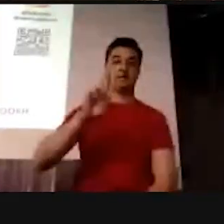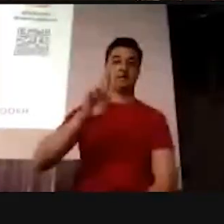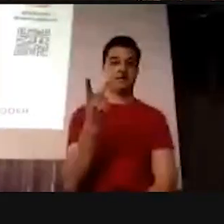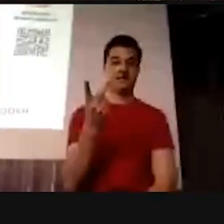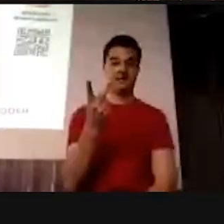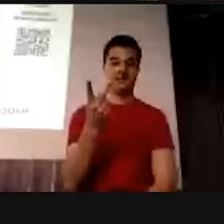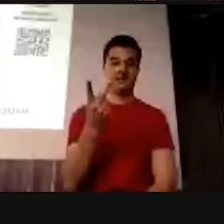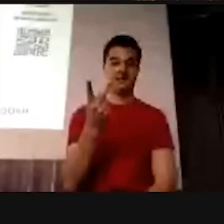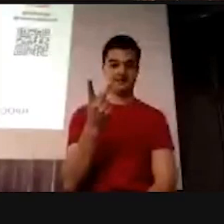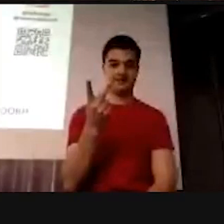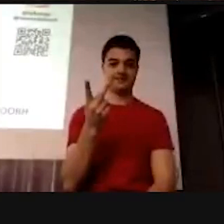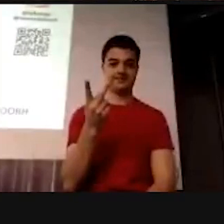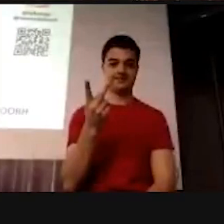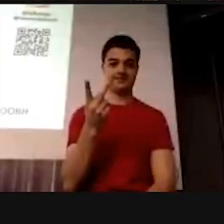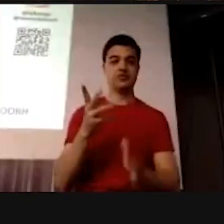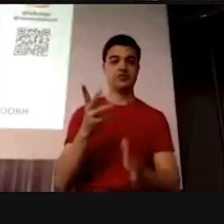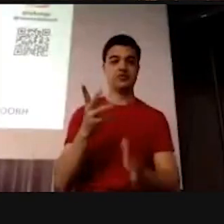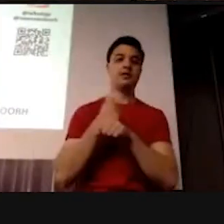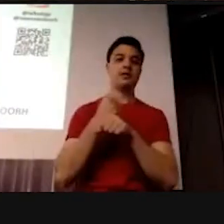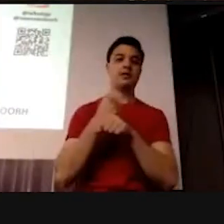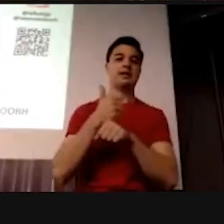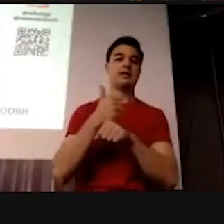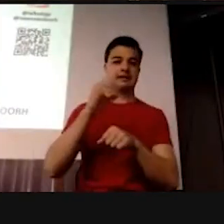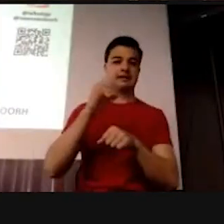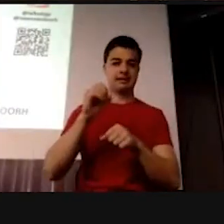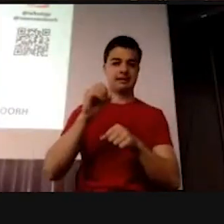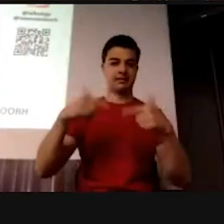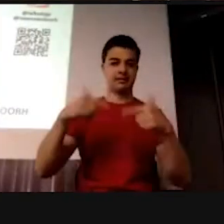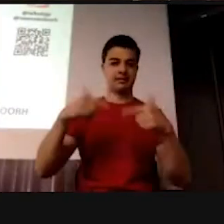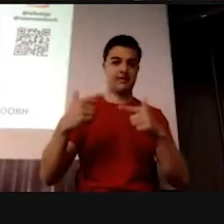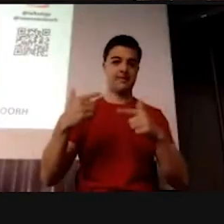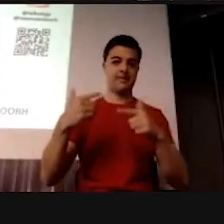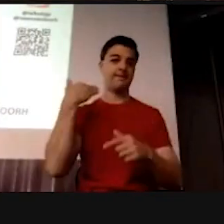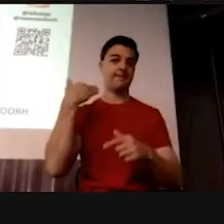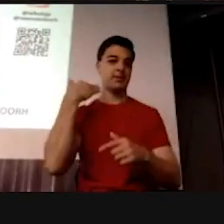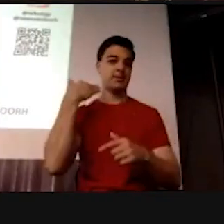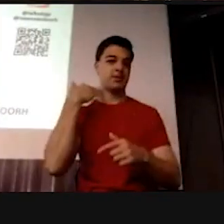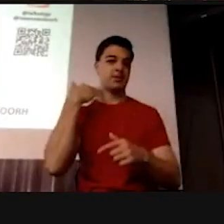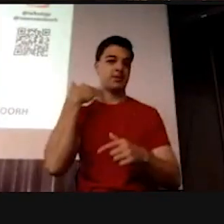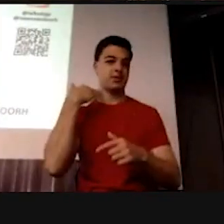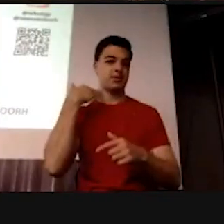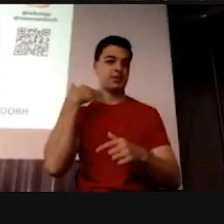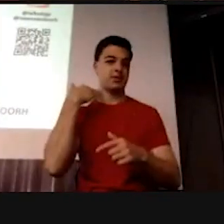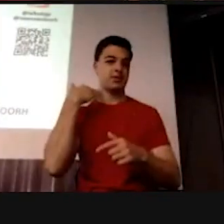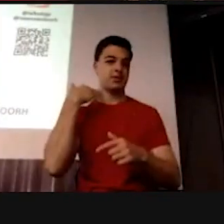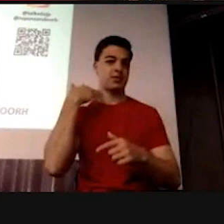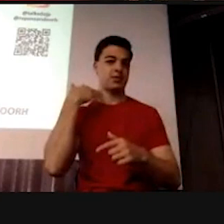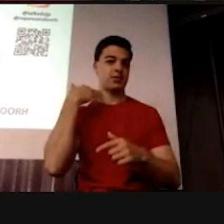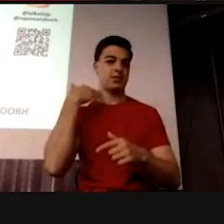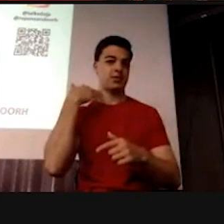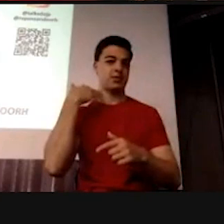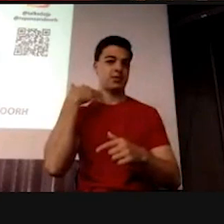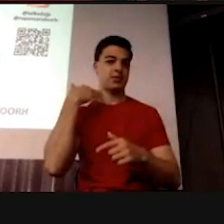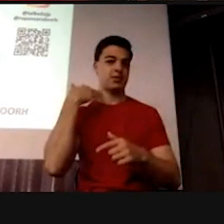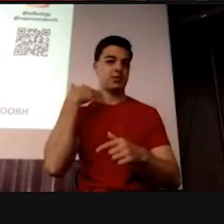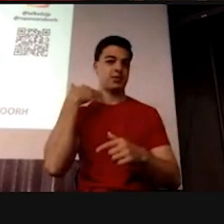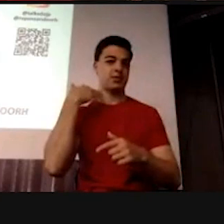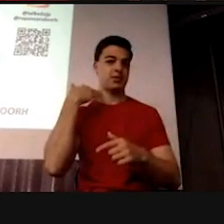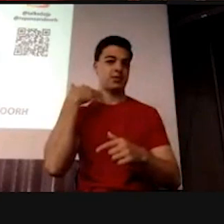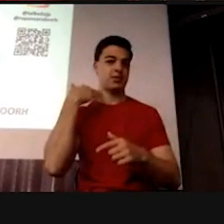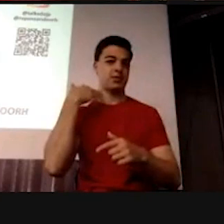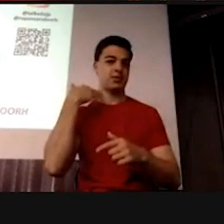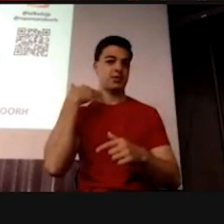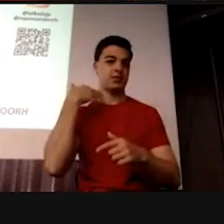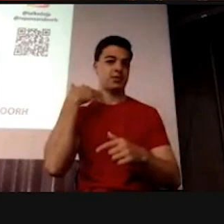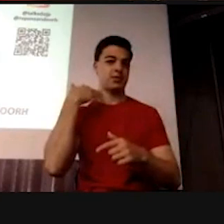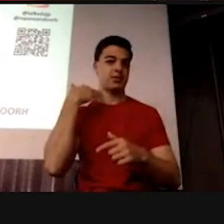mais de 10 anos no Bradesco e no Magazine Luiza, sempre com treinamento e desenvolvimento, com educação. E desde 2016